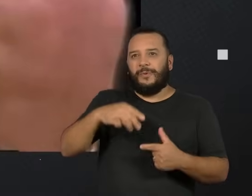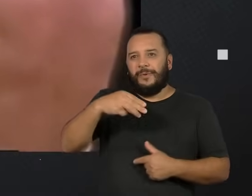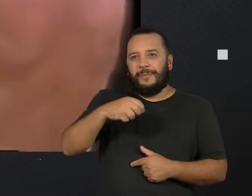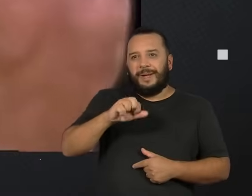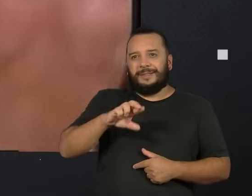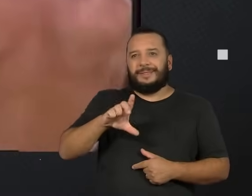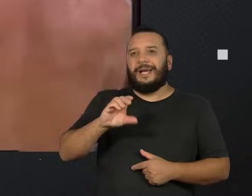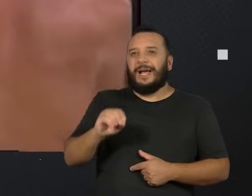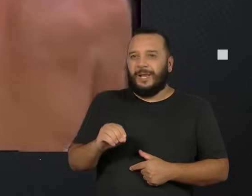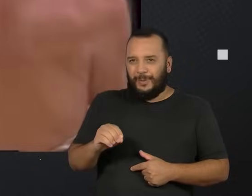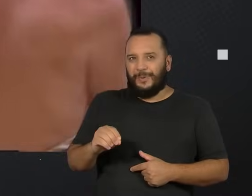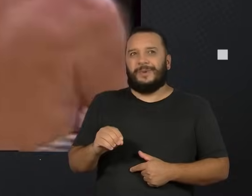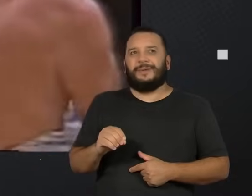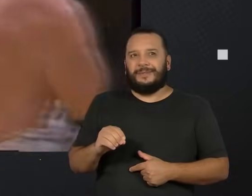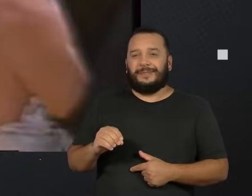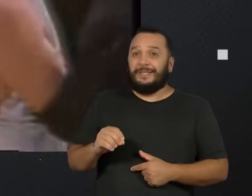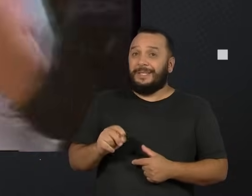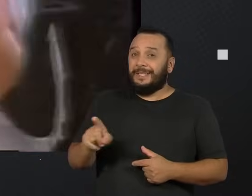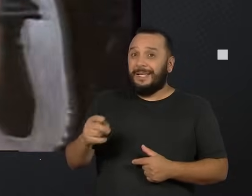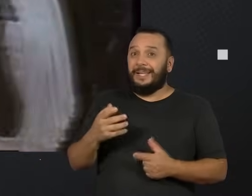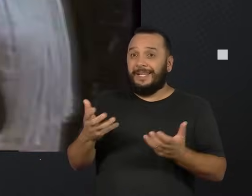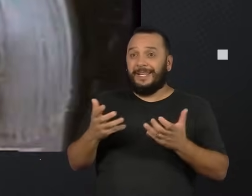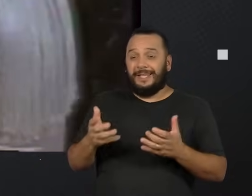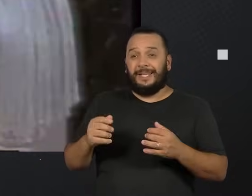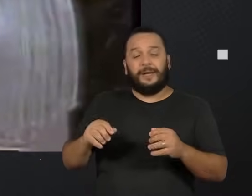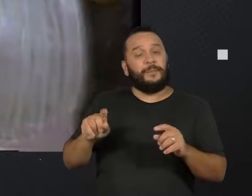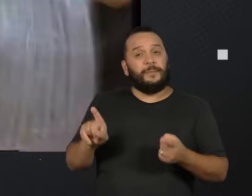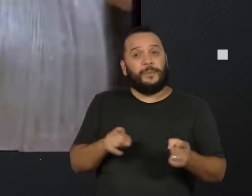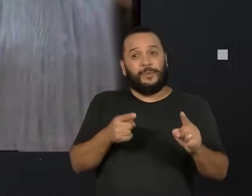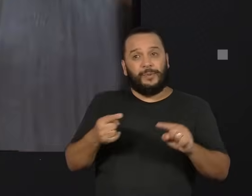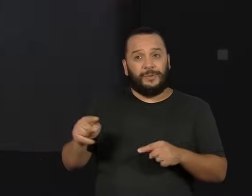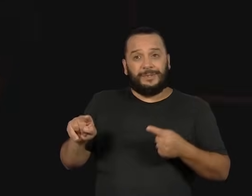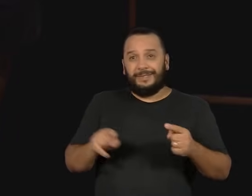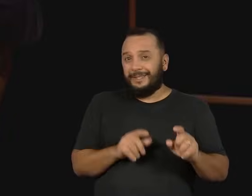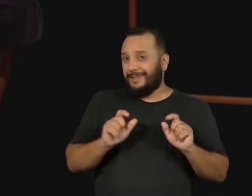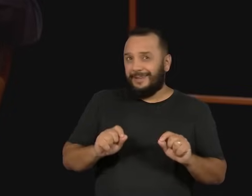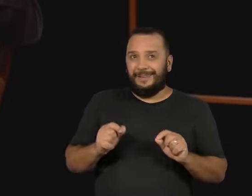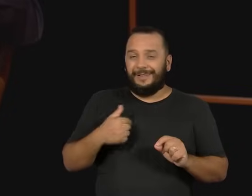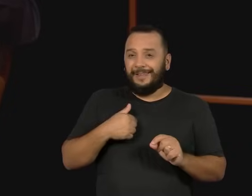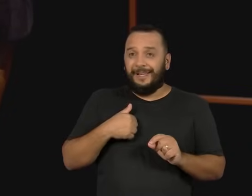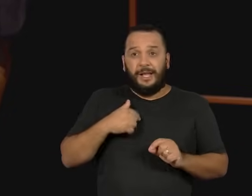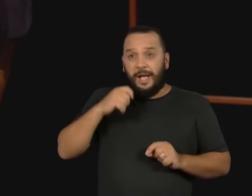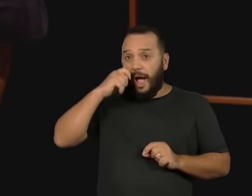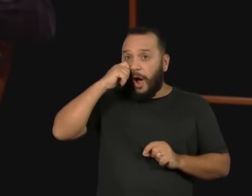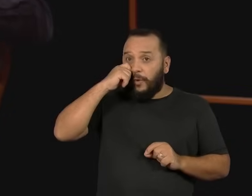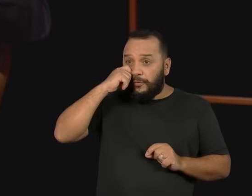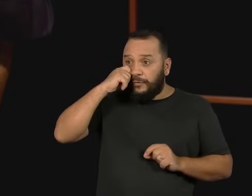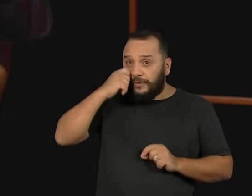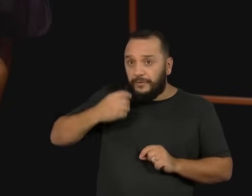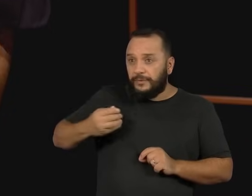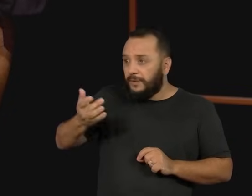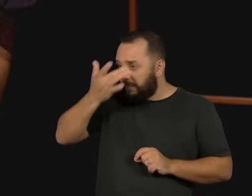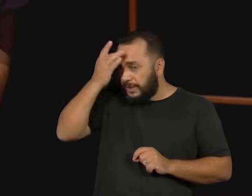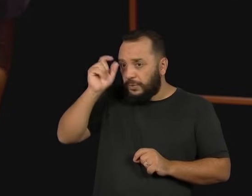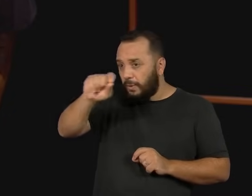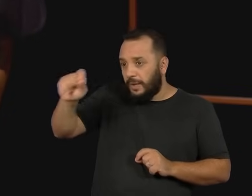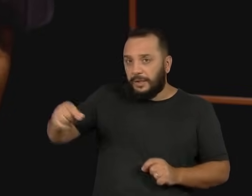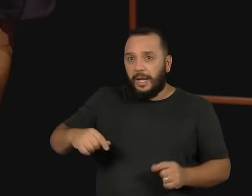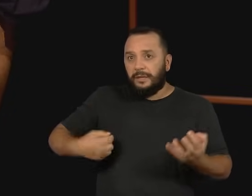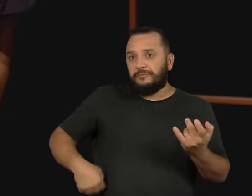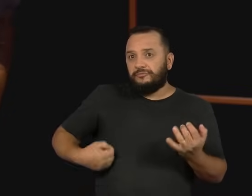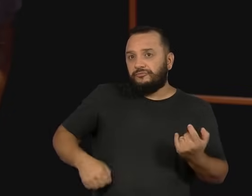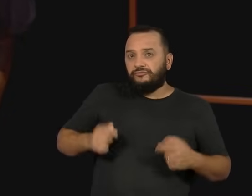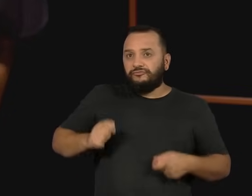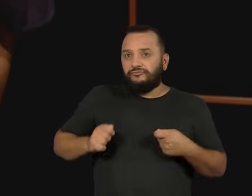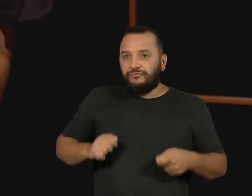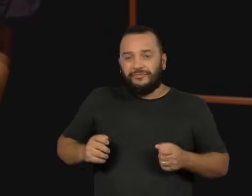Drummond. E ele queria música ao vivo, né? Desde então, música para ele se tornou assim a